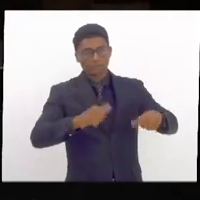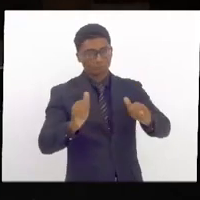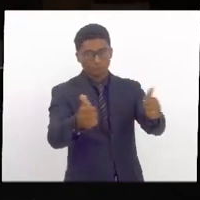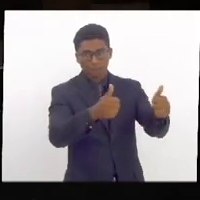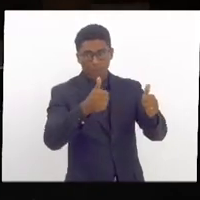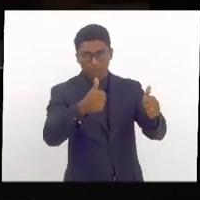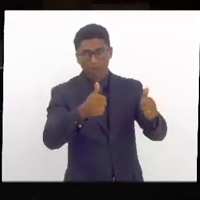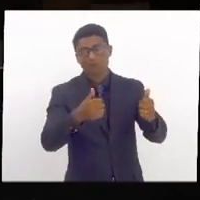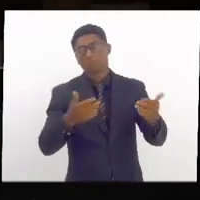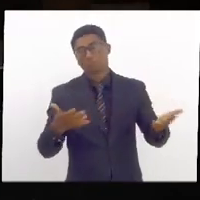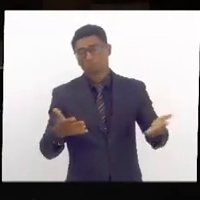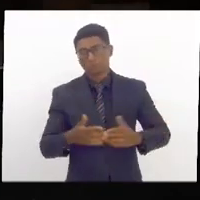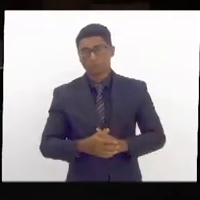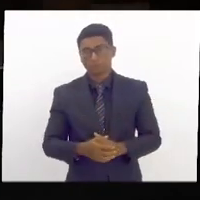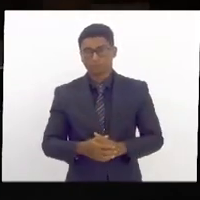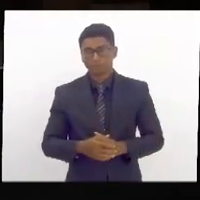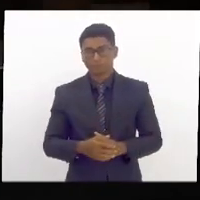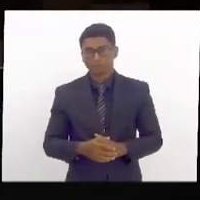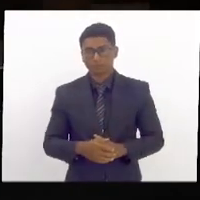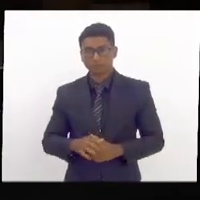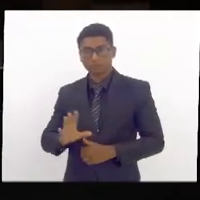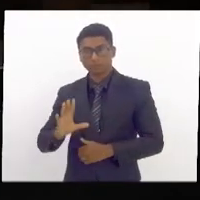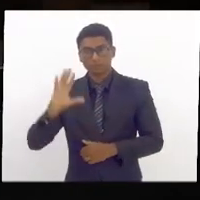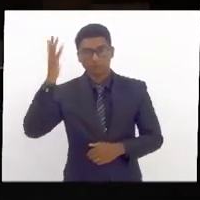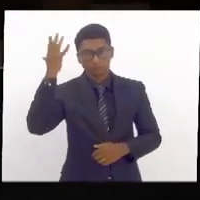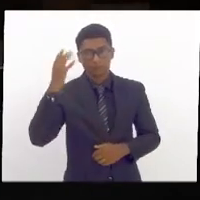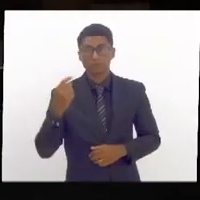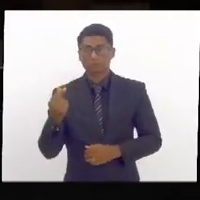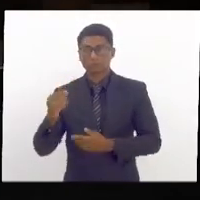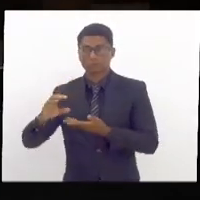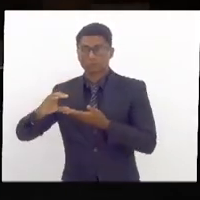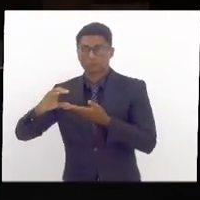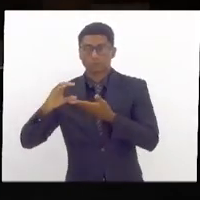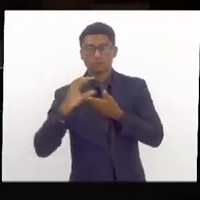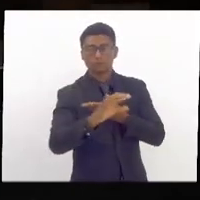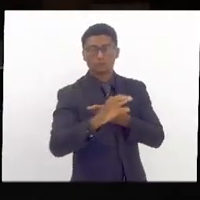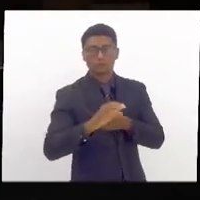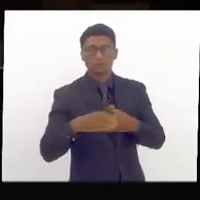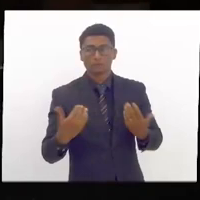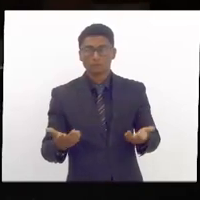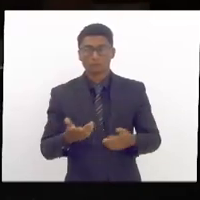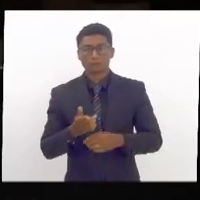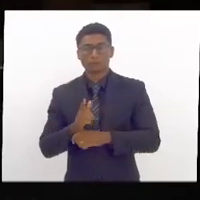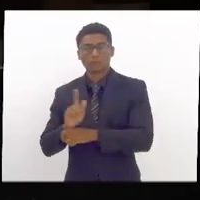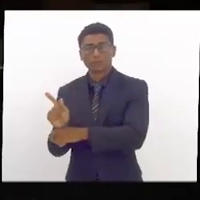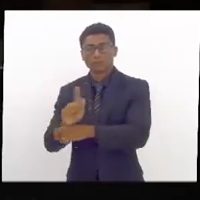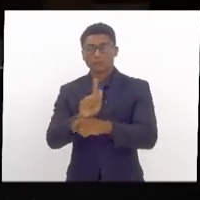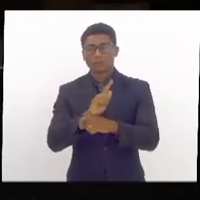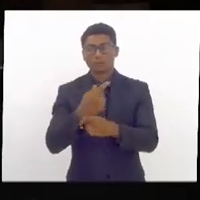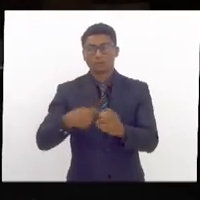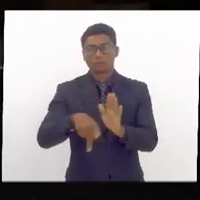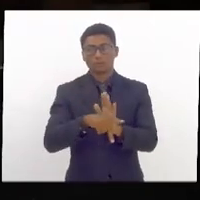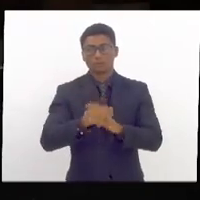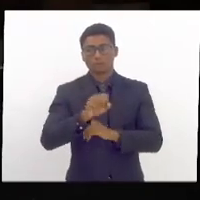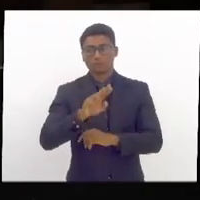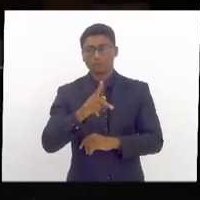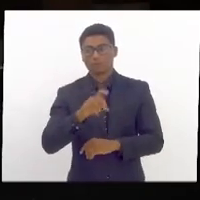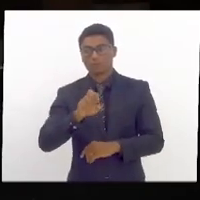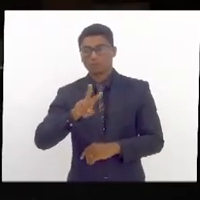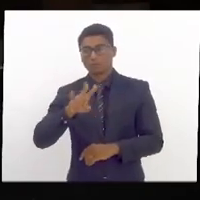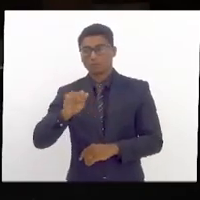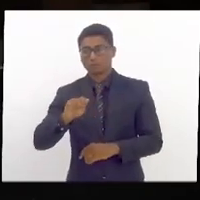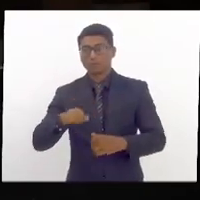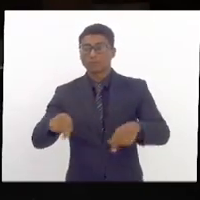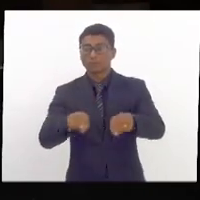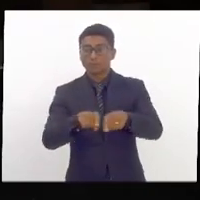Bem, isso aconteceu, foi refeito o repasse, aí os gestores da Supervia, como o Grupo Econômico Gumi,